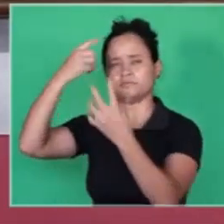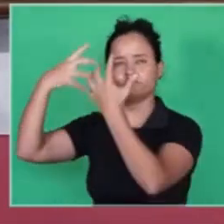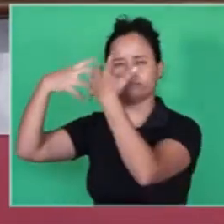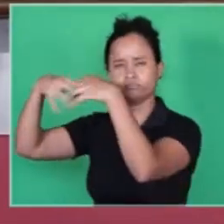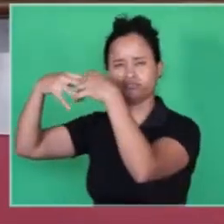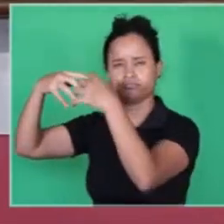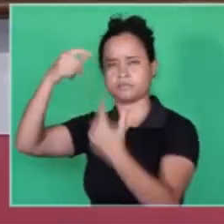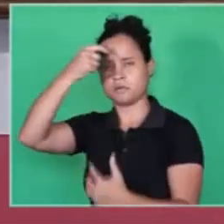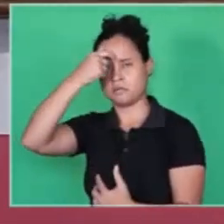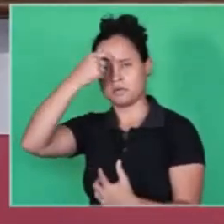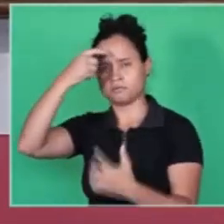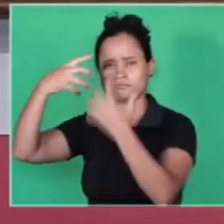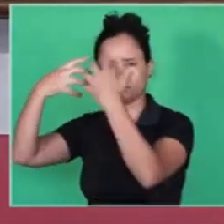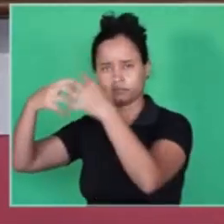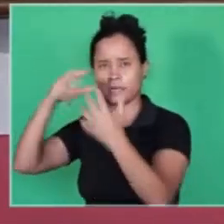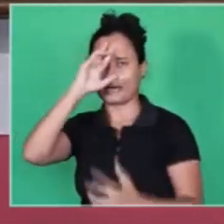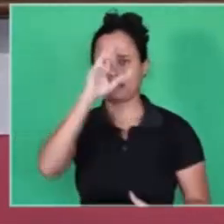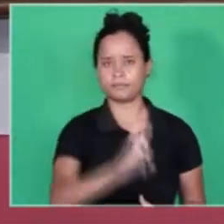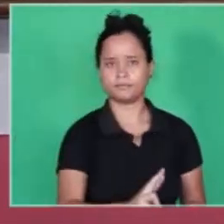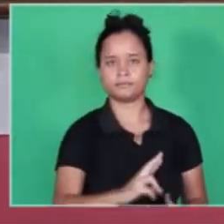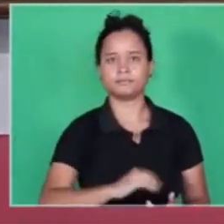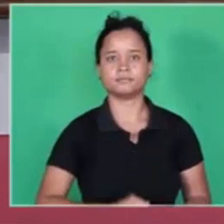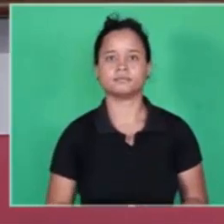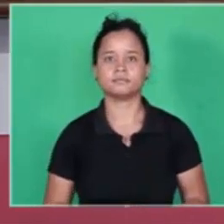mente, razão.